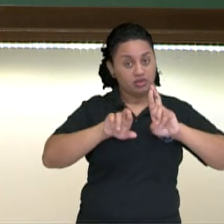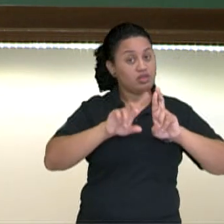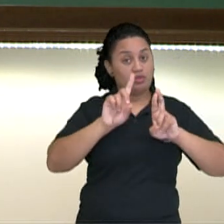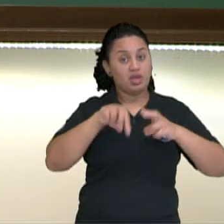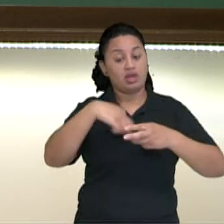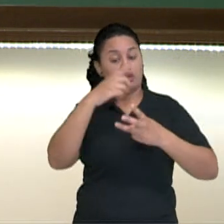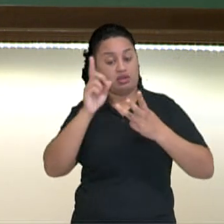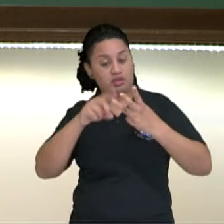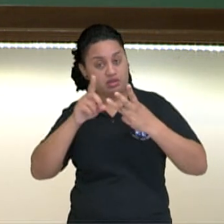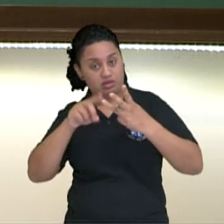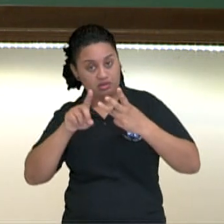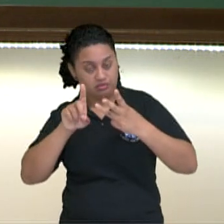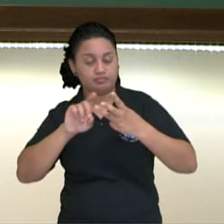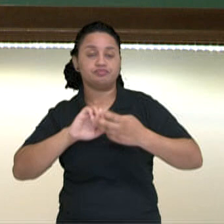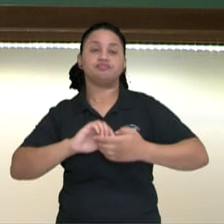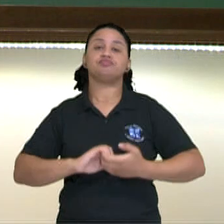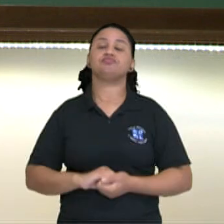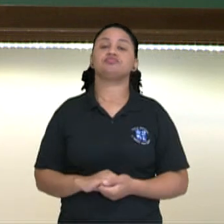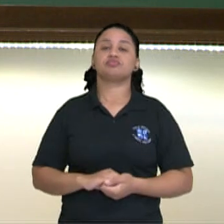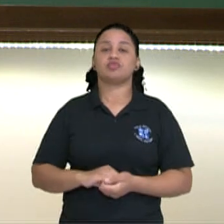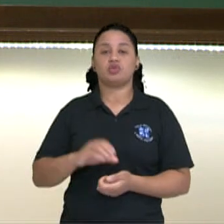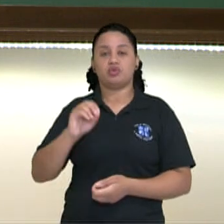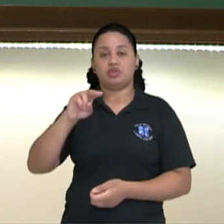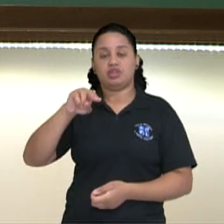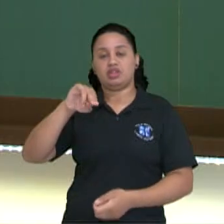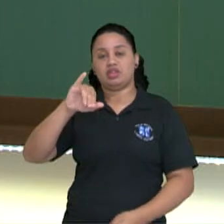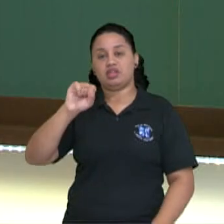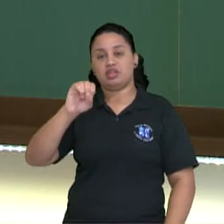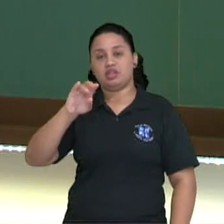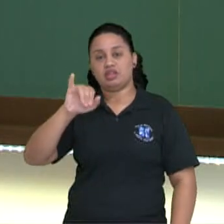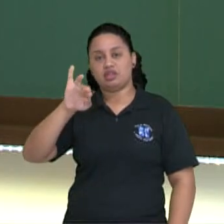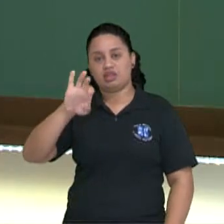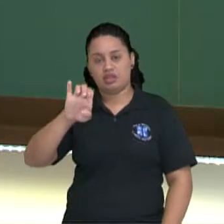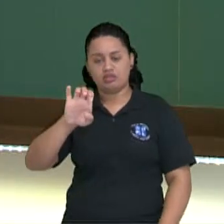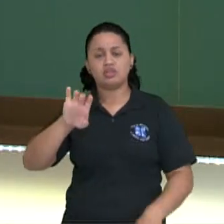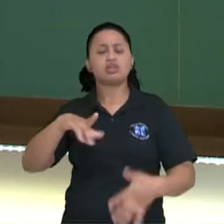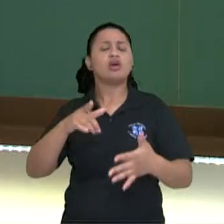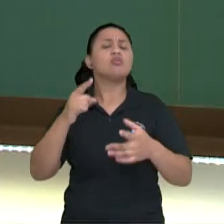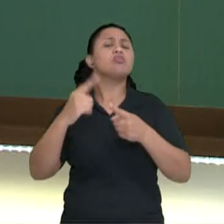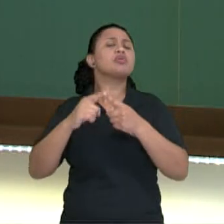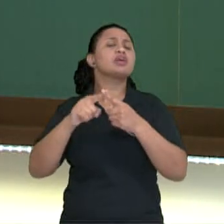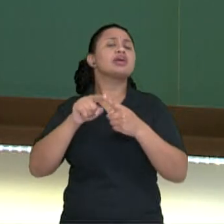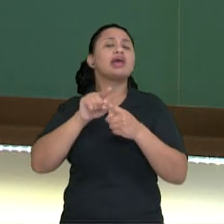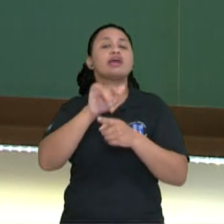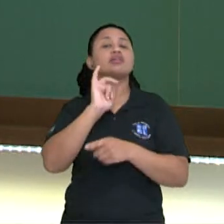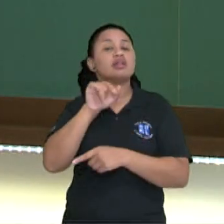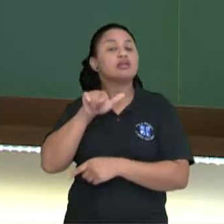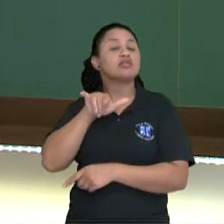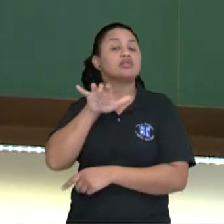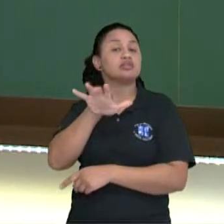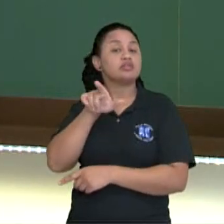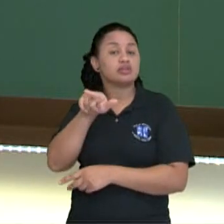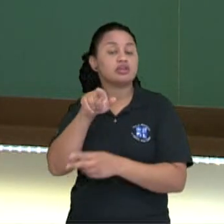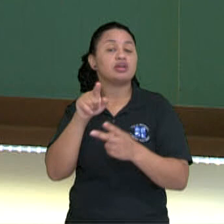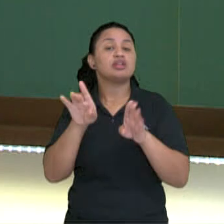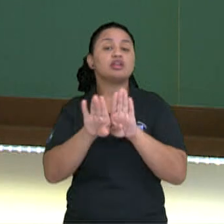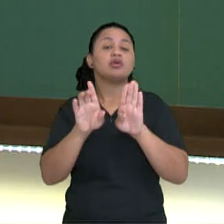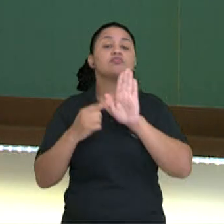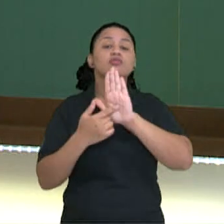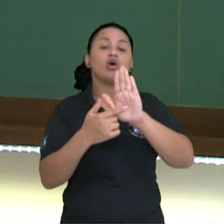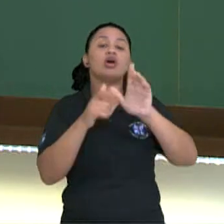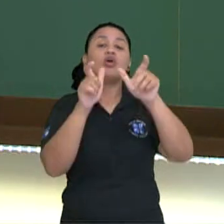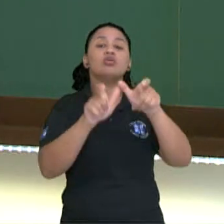A partir da sua leitura do fragmento em destaque, responda: por que esse narrador é onisciente? Aponte no texto as marcas